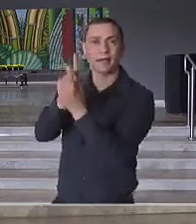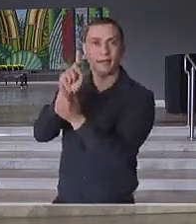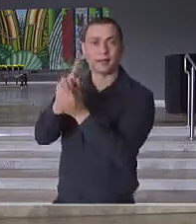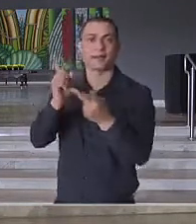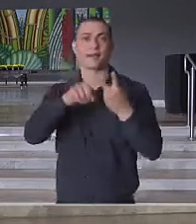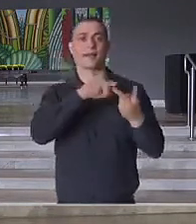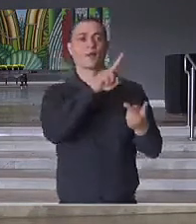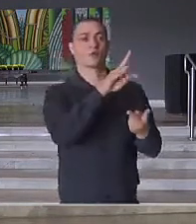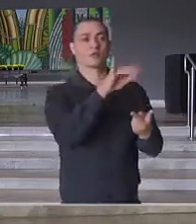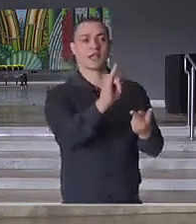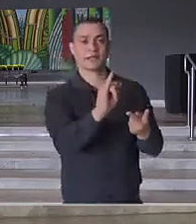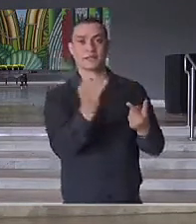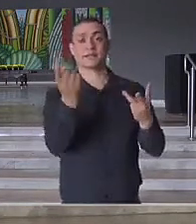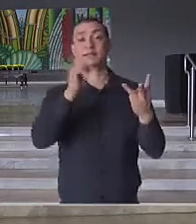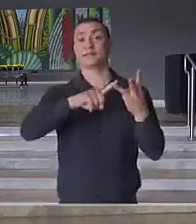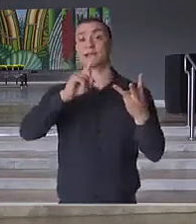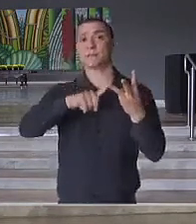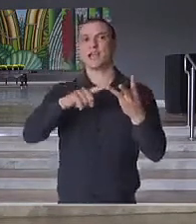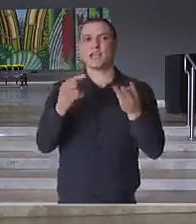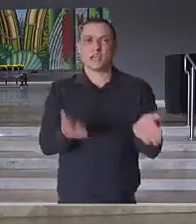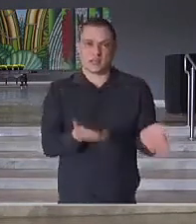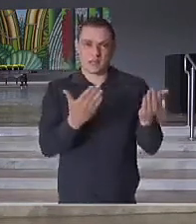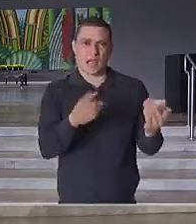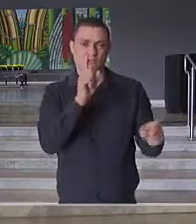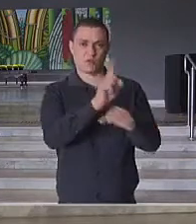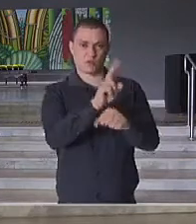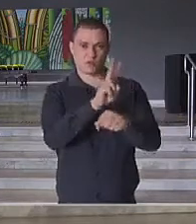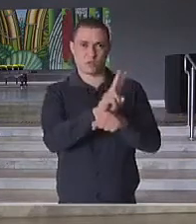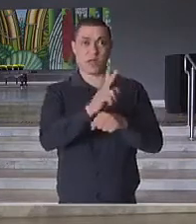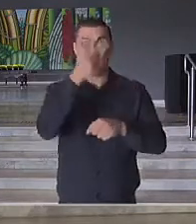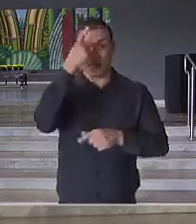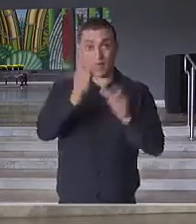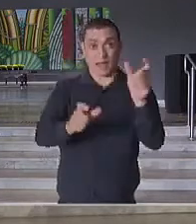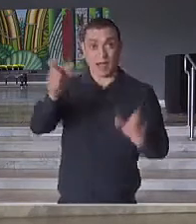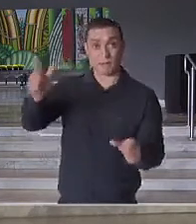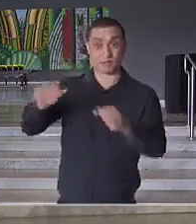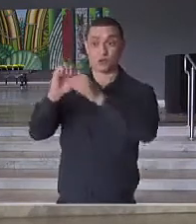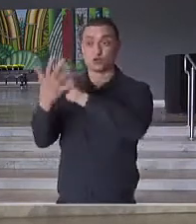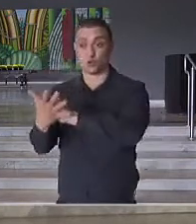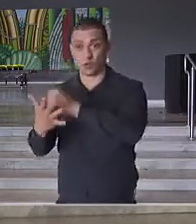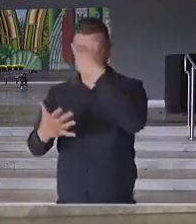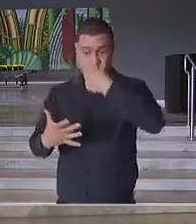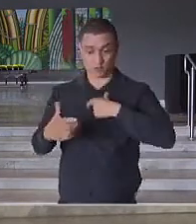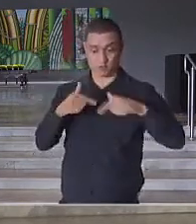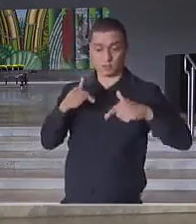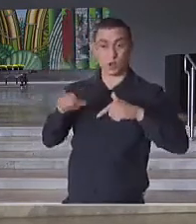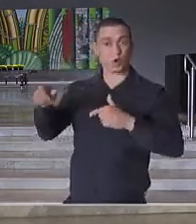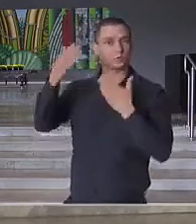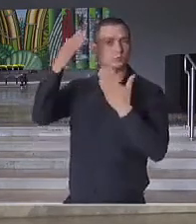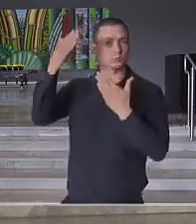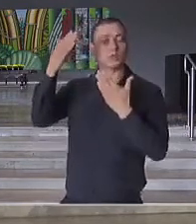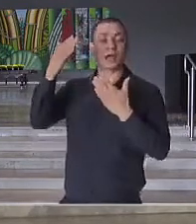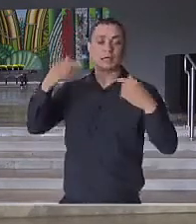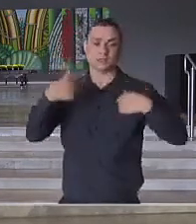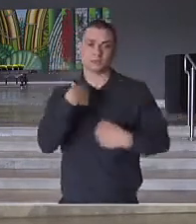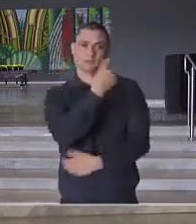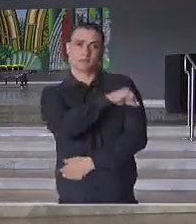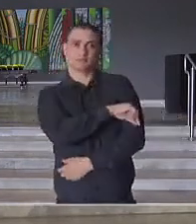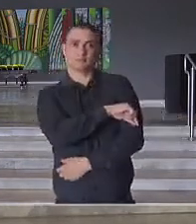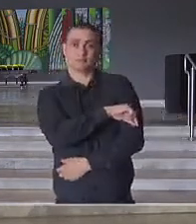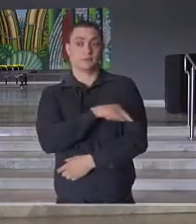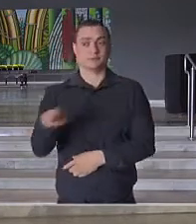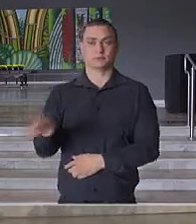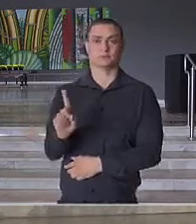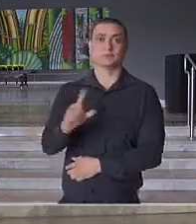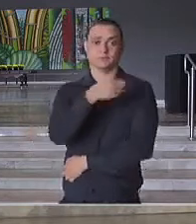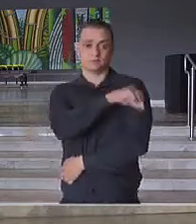terapia intensiva e nas enfermarias, pacientes com Covid ou com suspeita de Covid. São eles